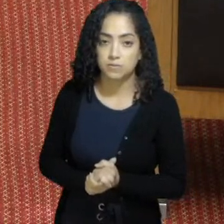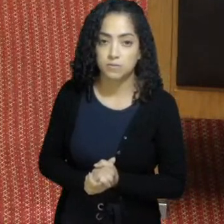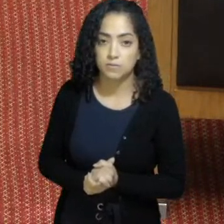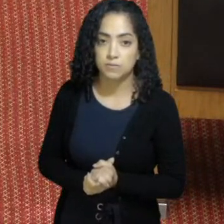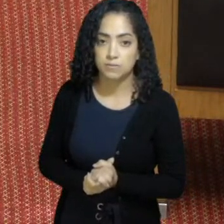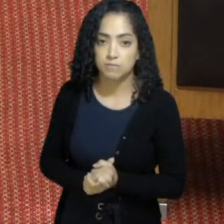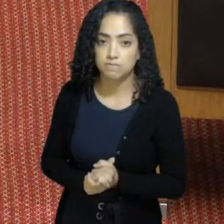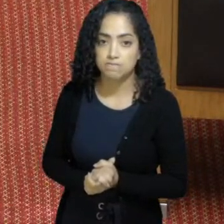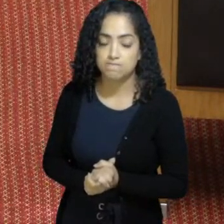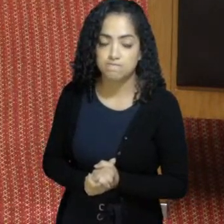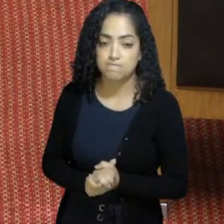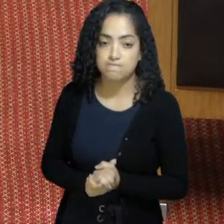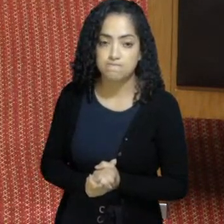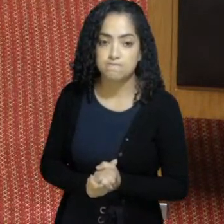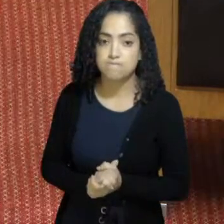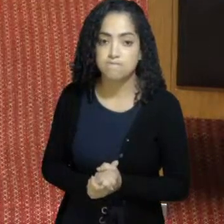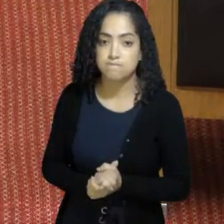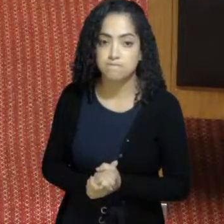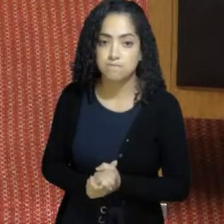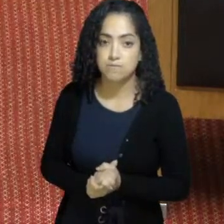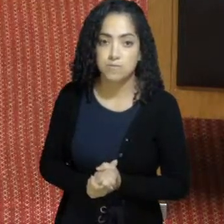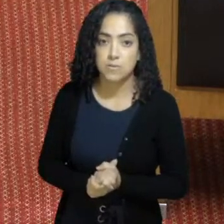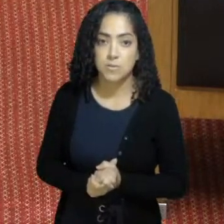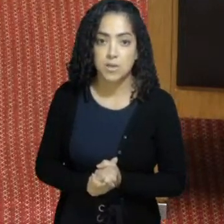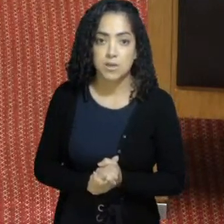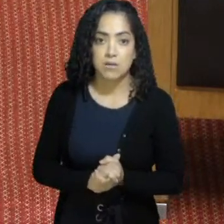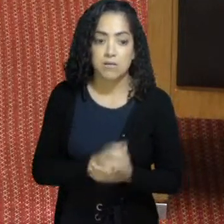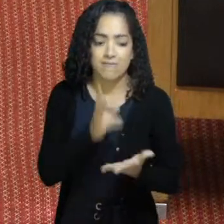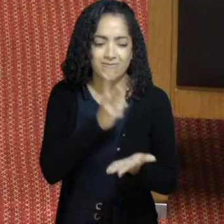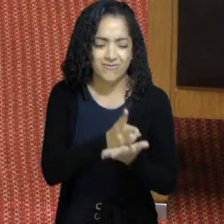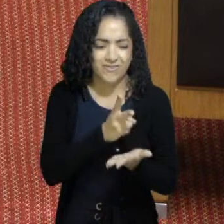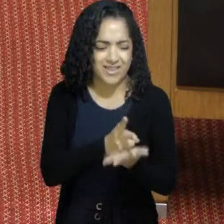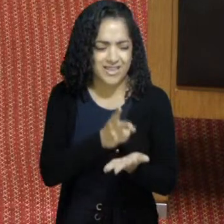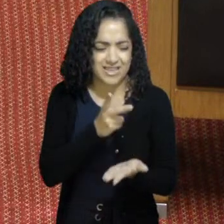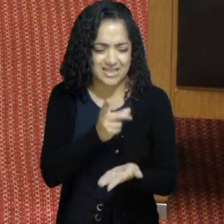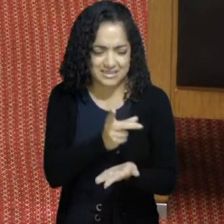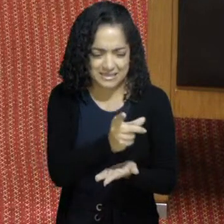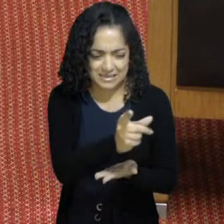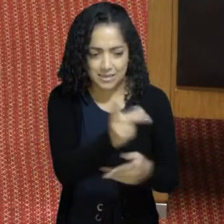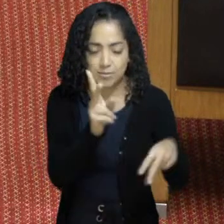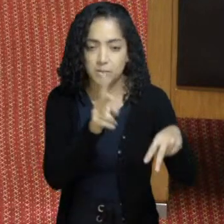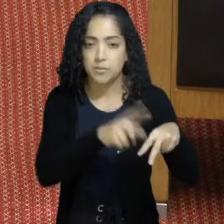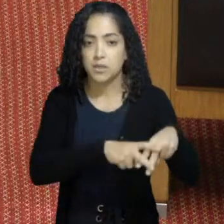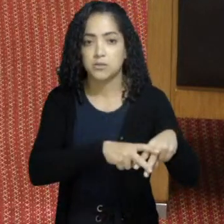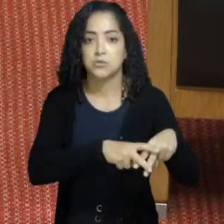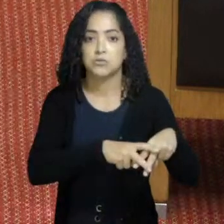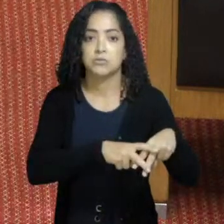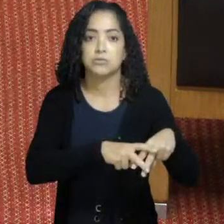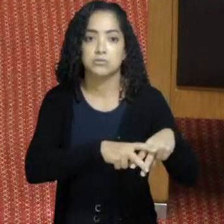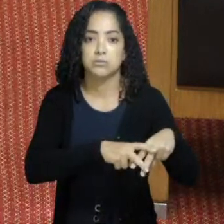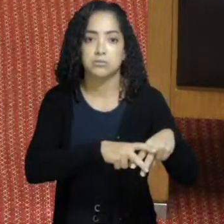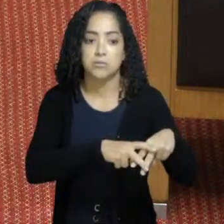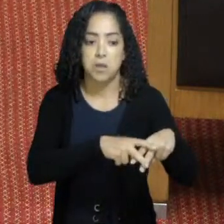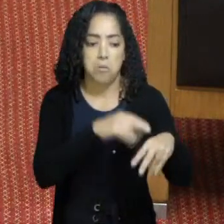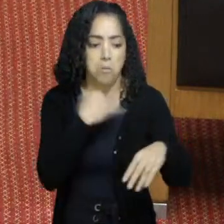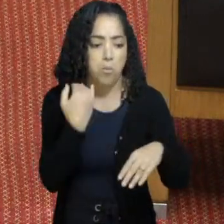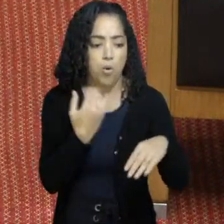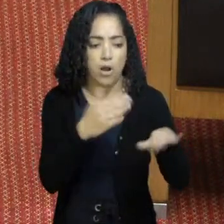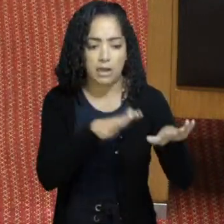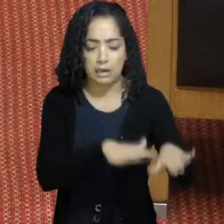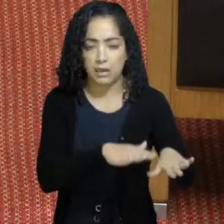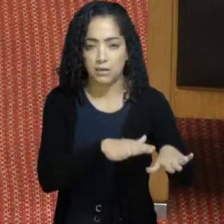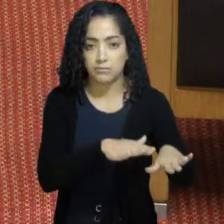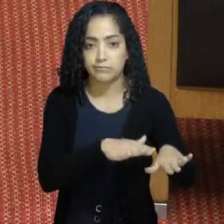mais um minuto deputado apodreça na cadeia Você tem uma opção muito